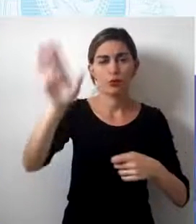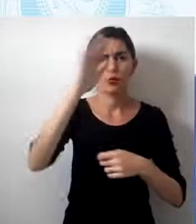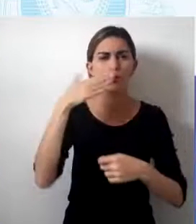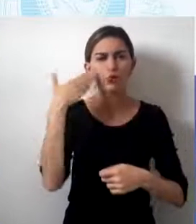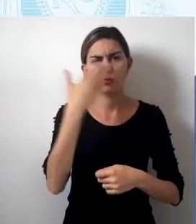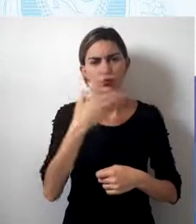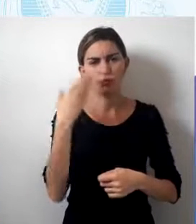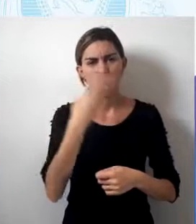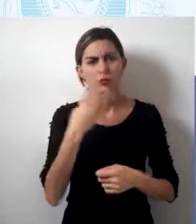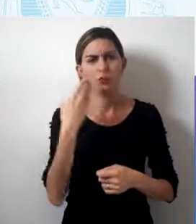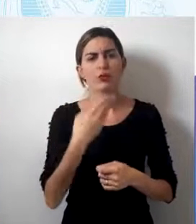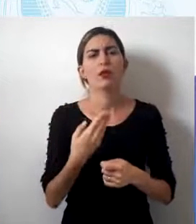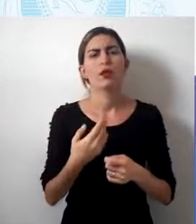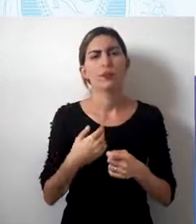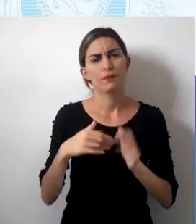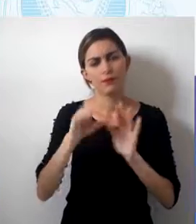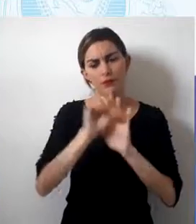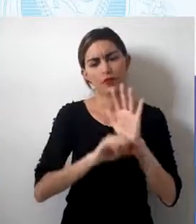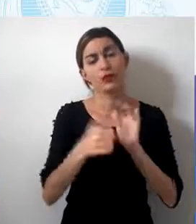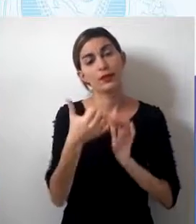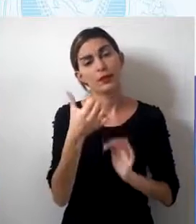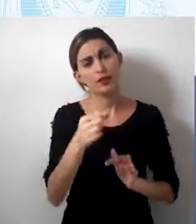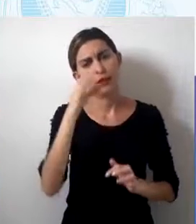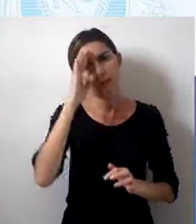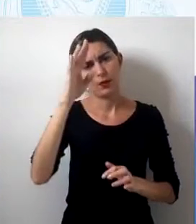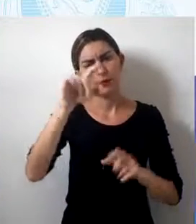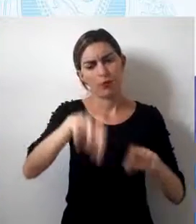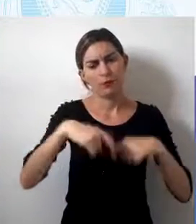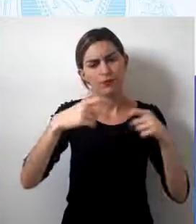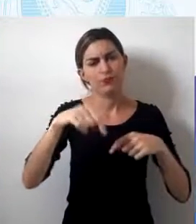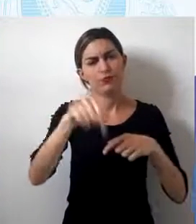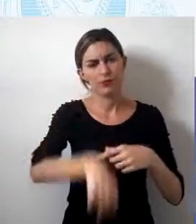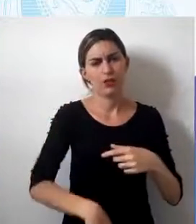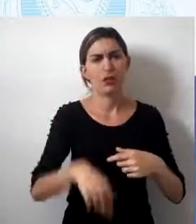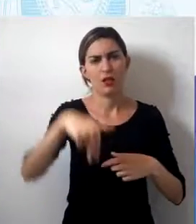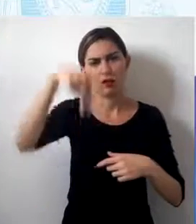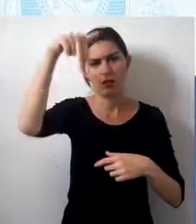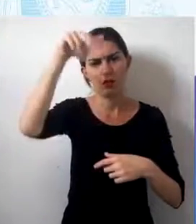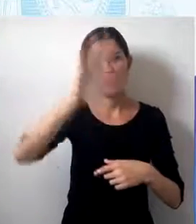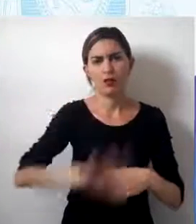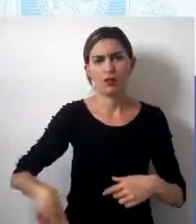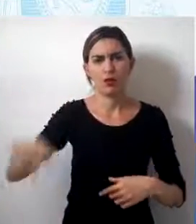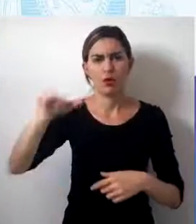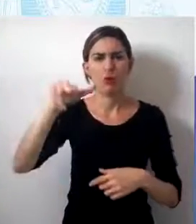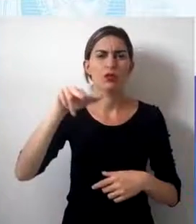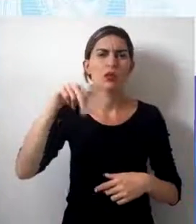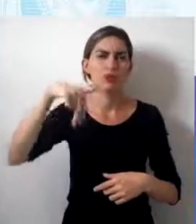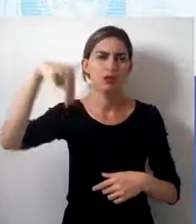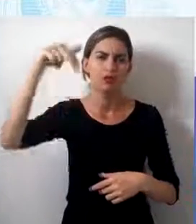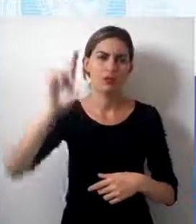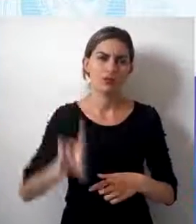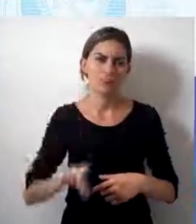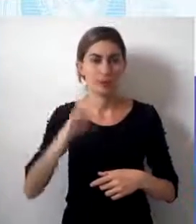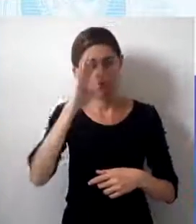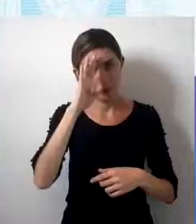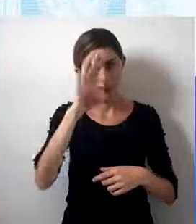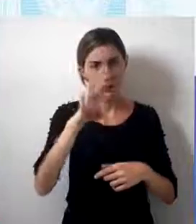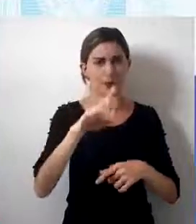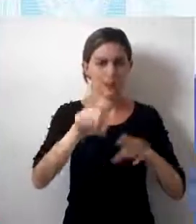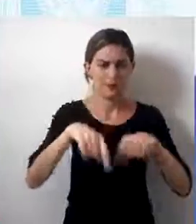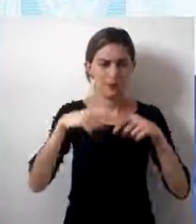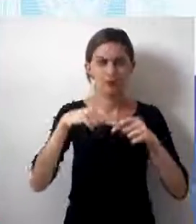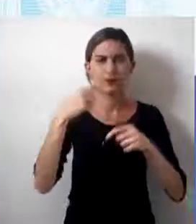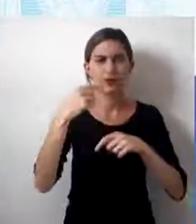atividade açucareira no século XVI foi a principal atividade agrícola da região Nordeste. É importante destacar que essa